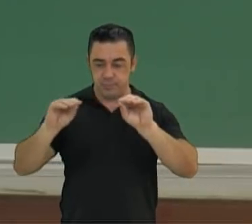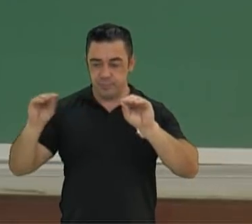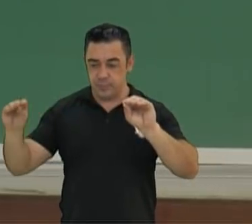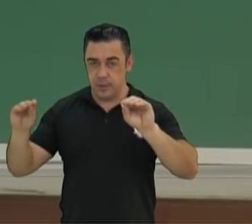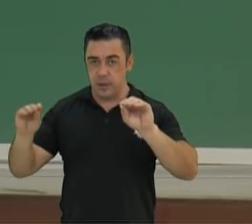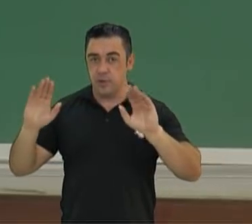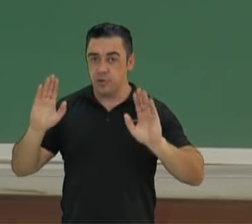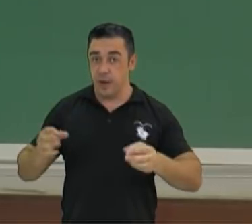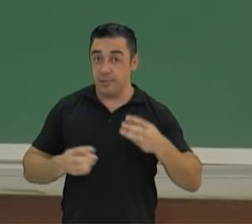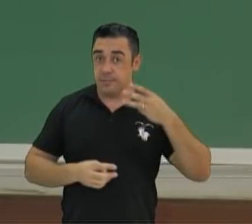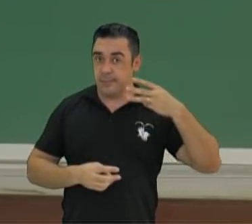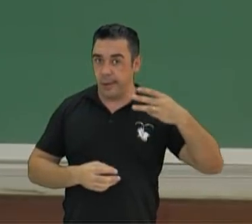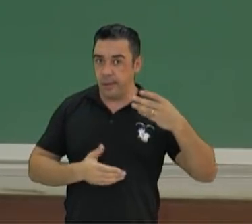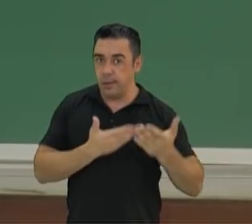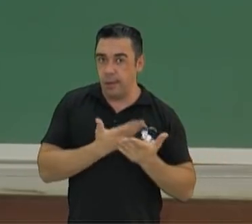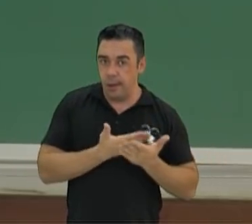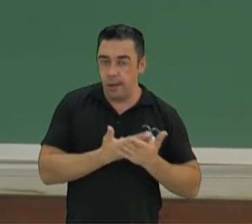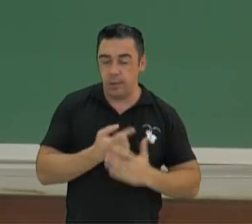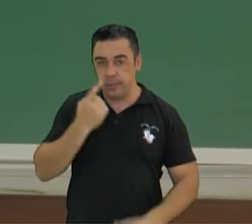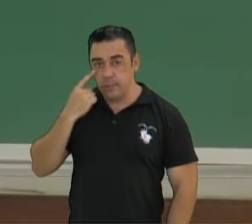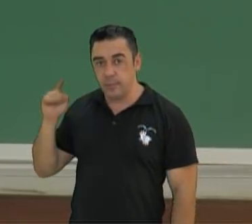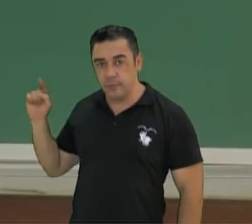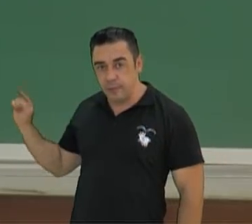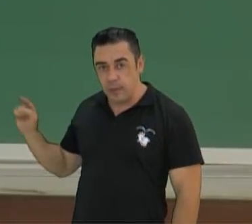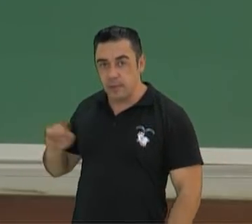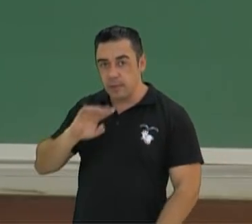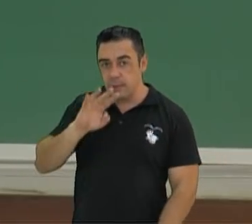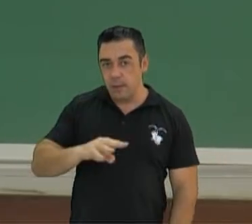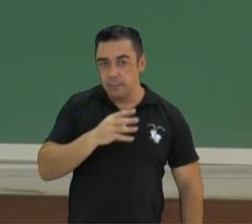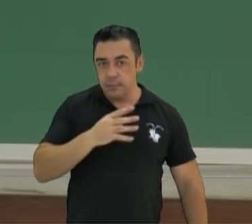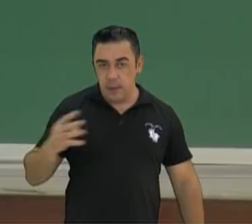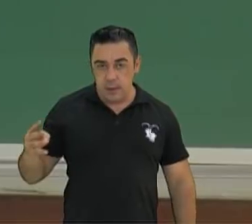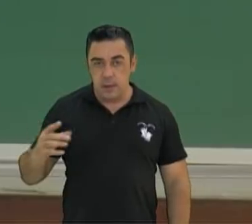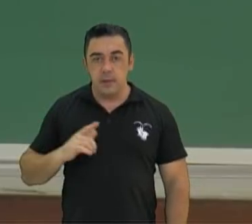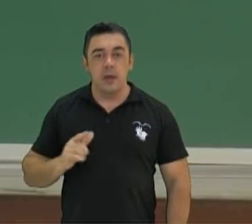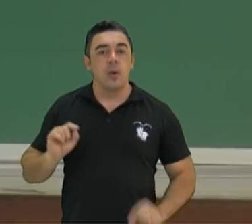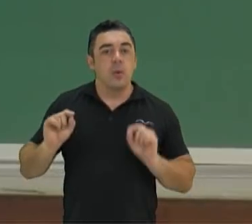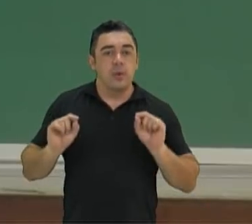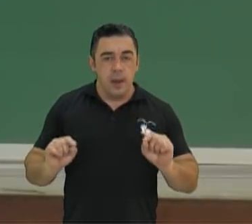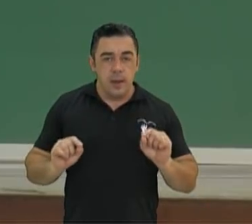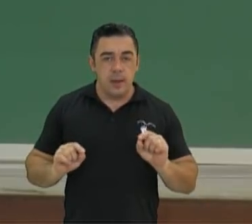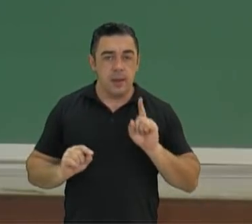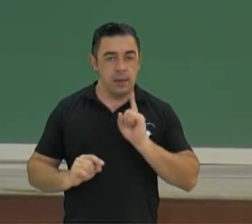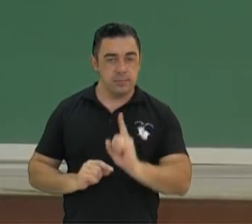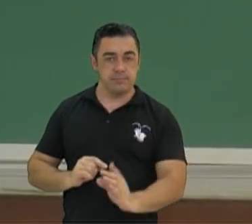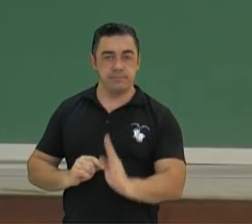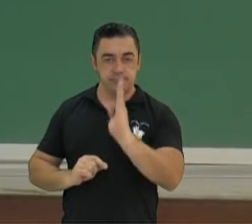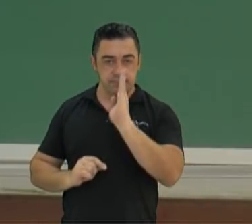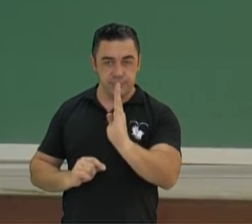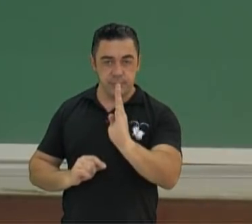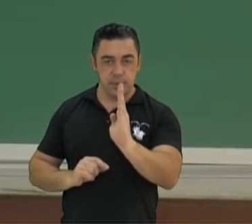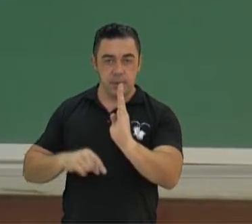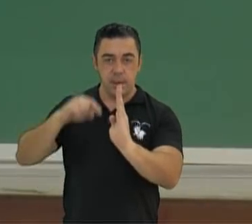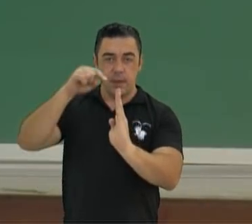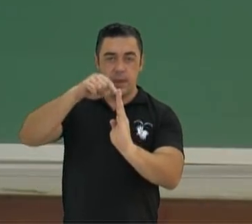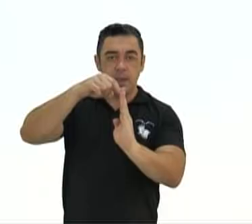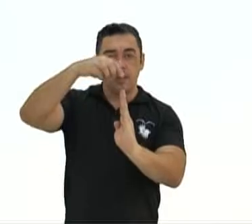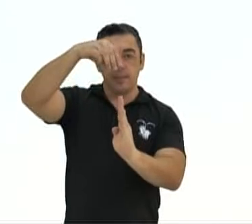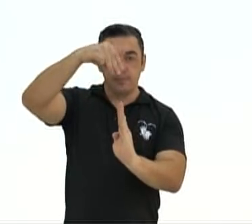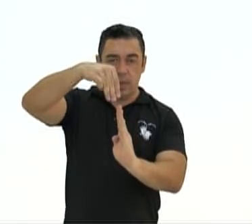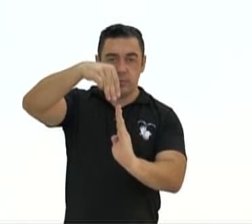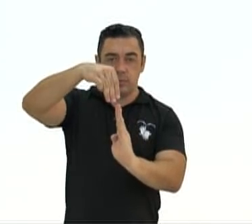Já é a terceira aula que nós estamos estudando essa tabela. Nós temos uma medida fundamental aqui da tabela do volume, que é o